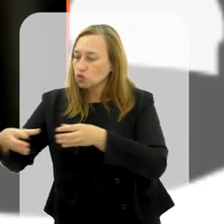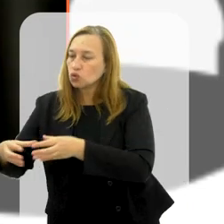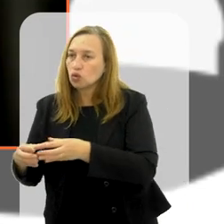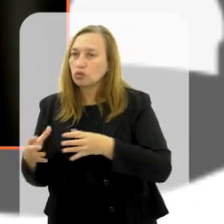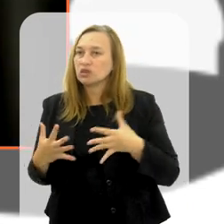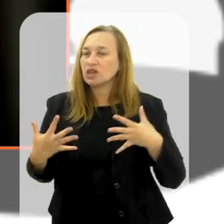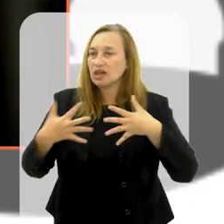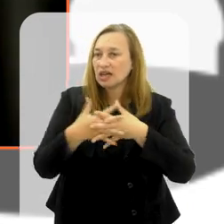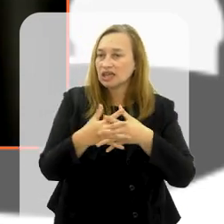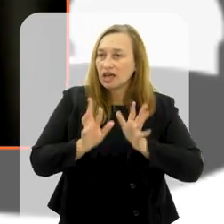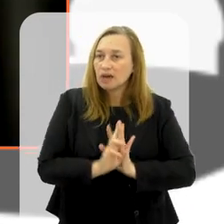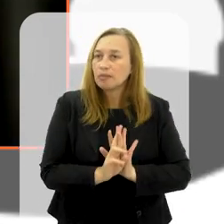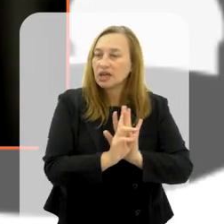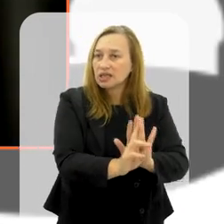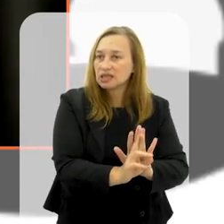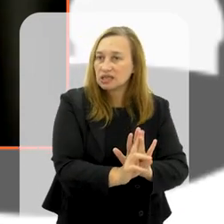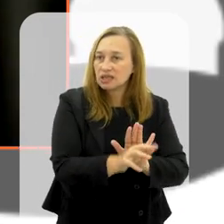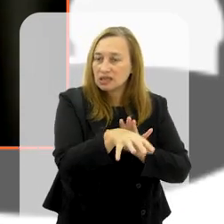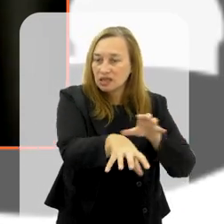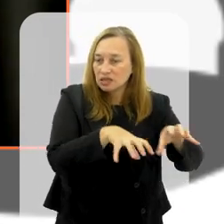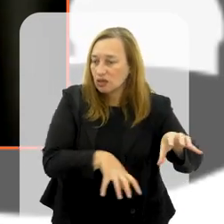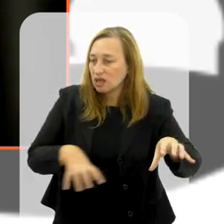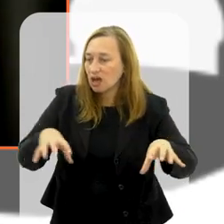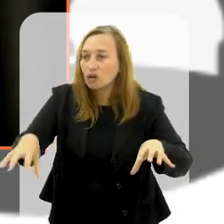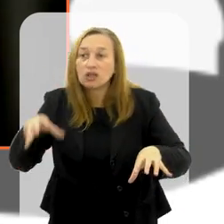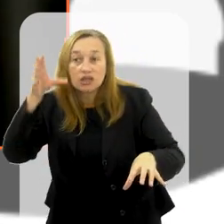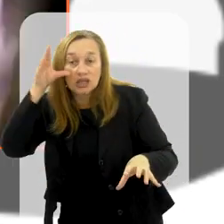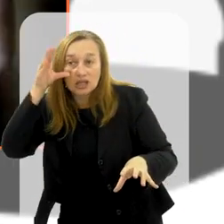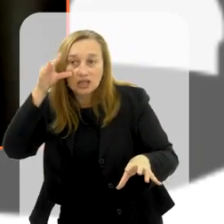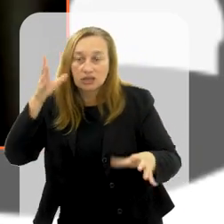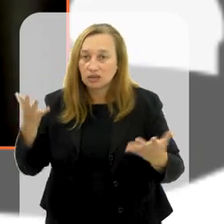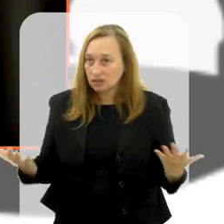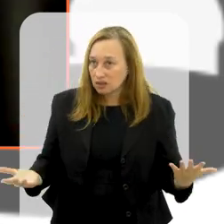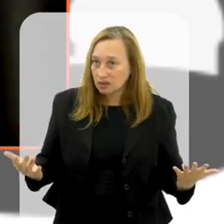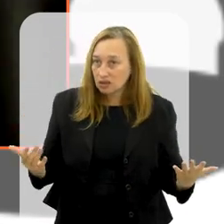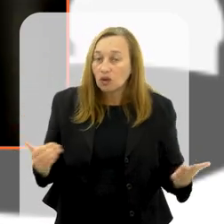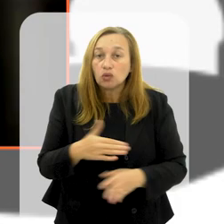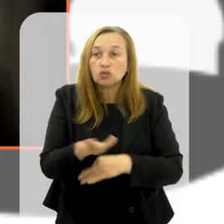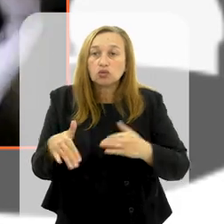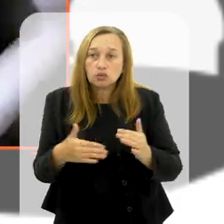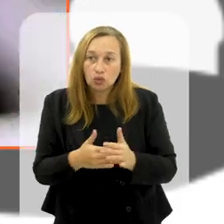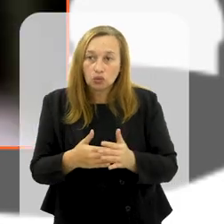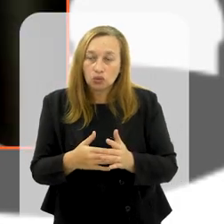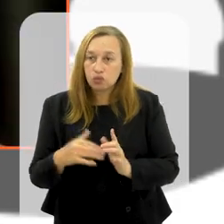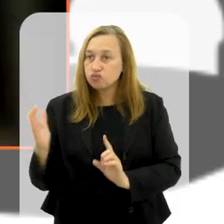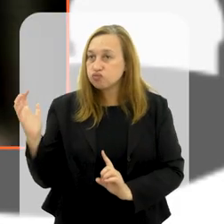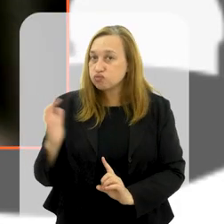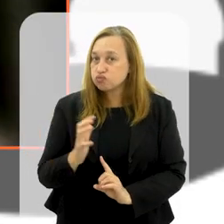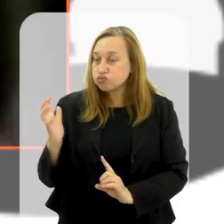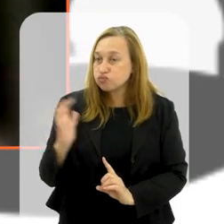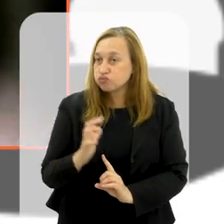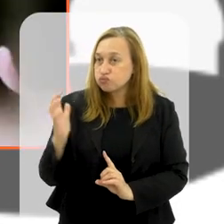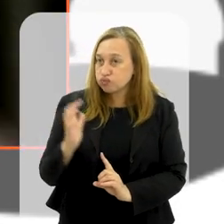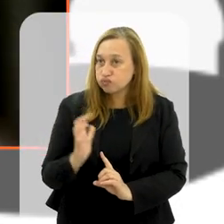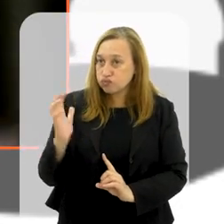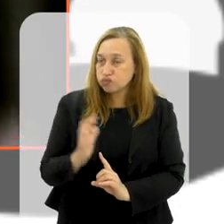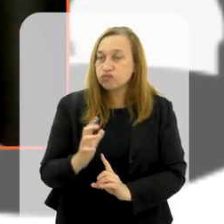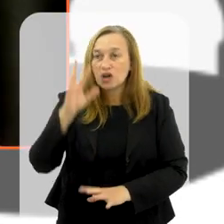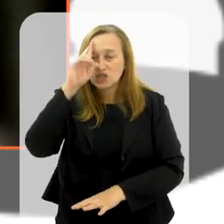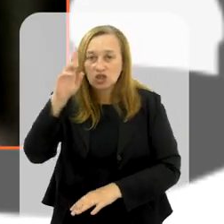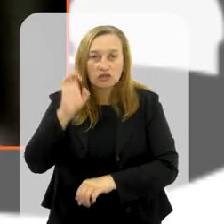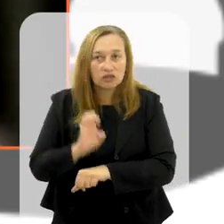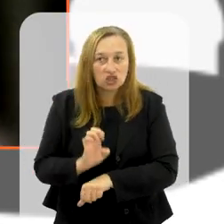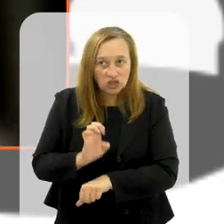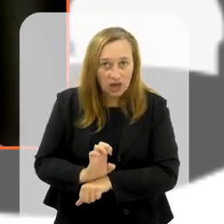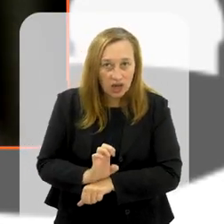engajamento representam grupos setoriais e de interesses que são autônomos e vão pressionar esses chefes